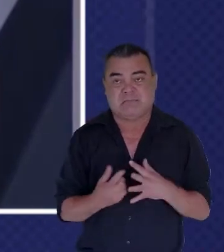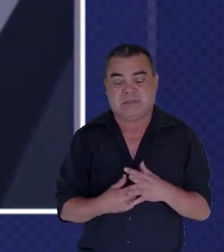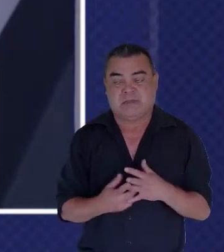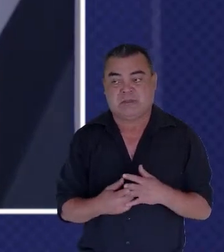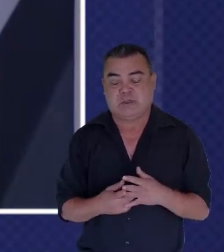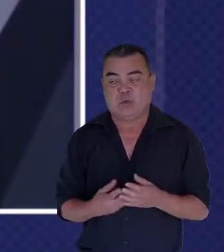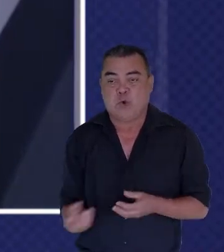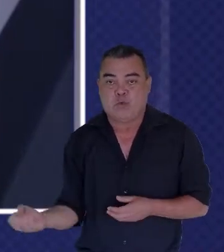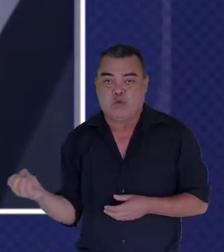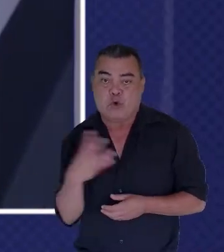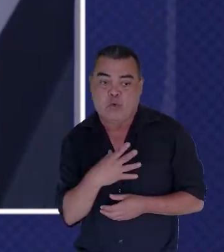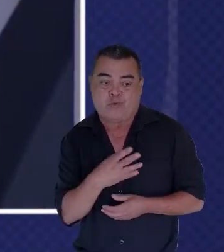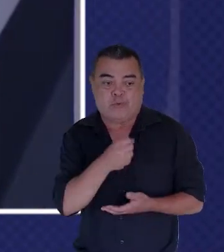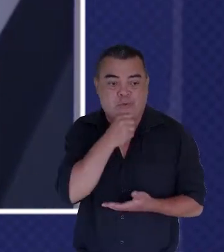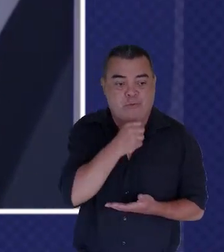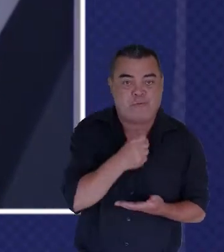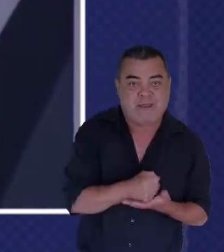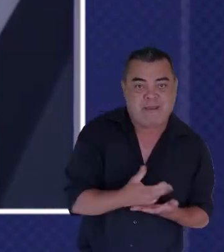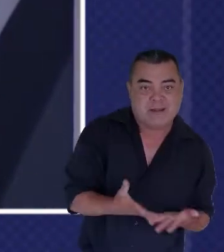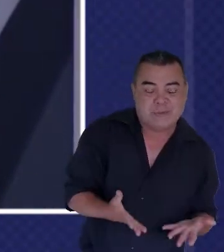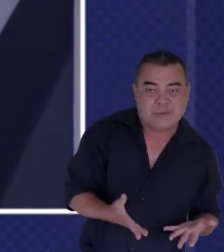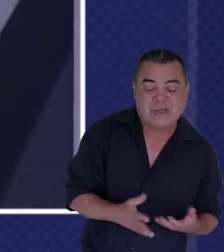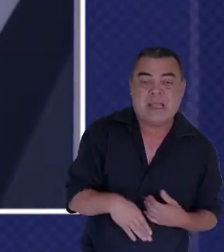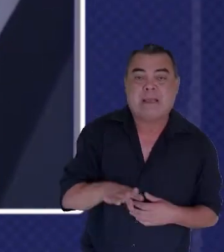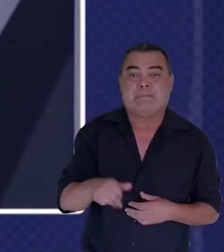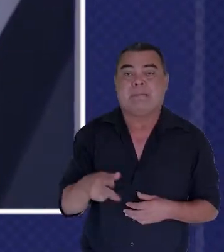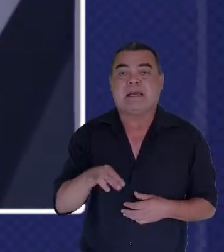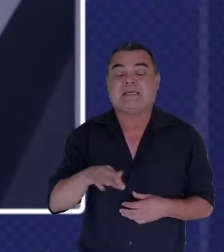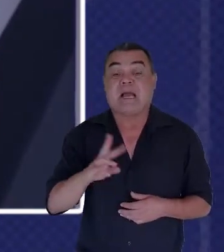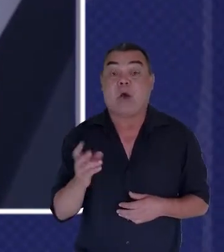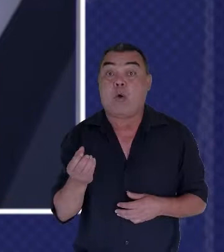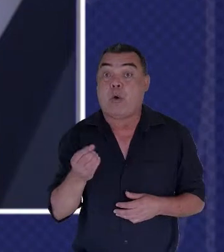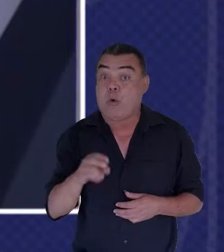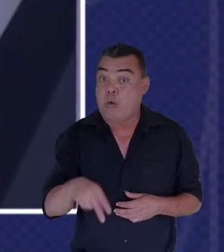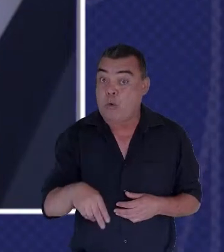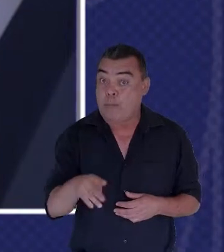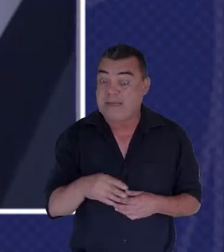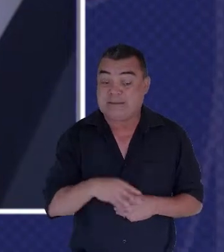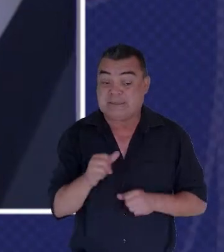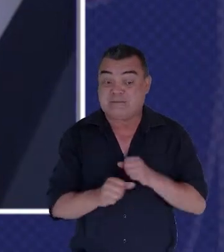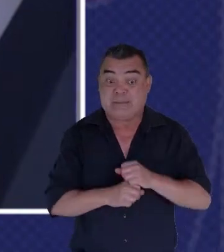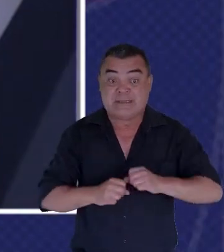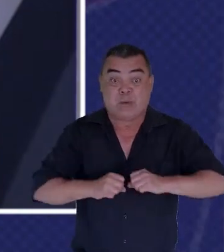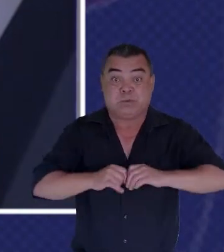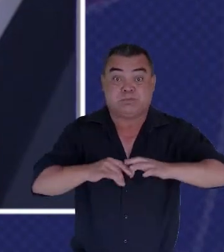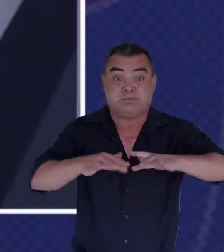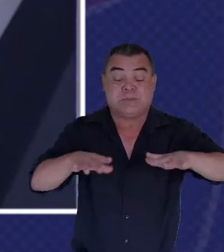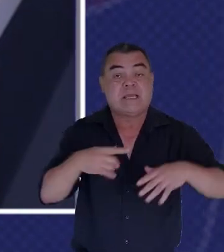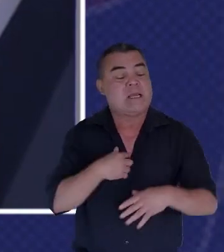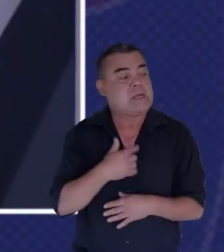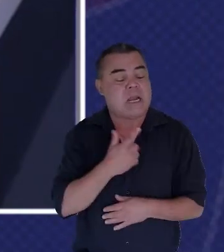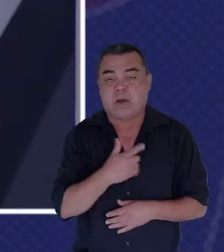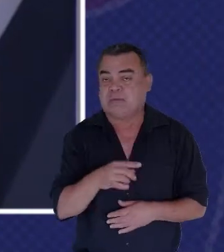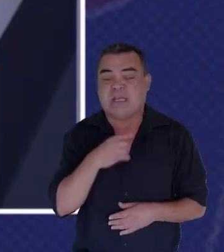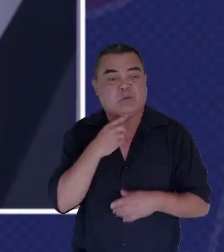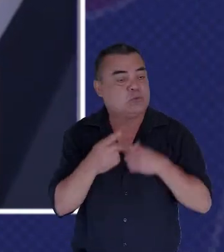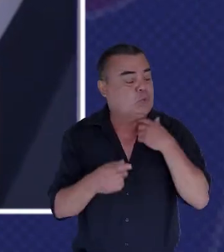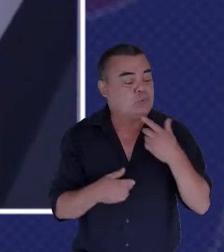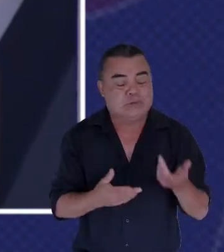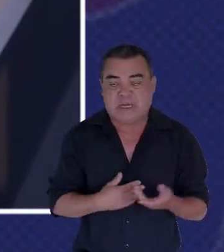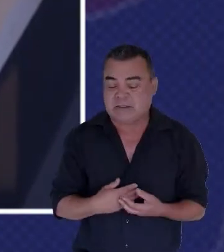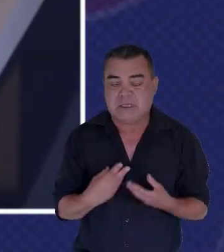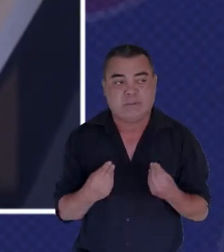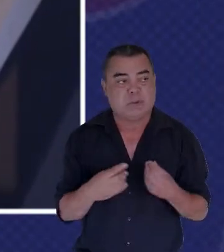como nos mostrou a Maria ao homem que a transformação emerge e eu não tenho dúvidas que muito do que a gente